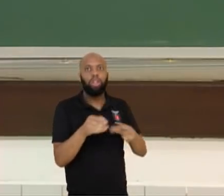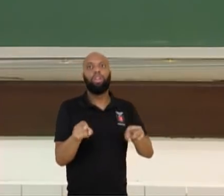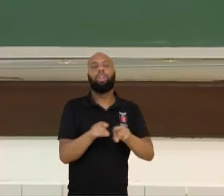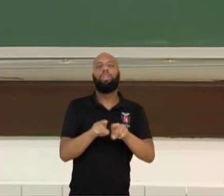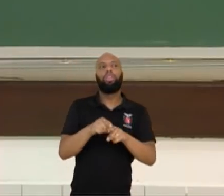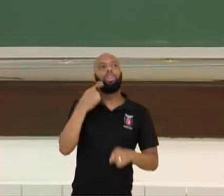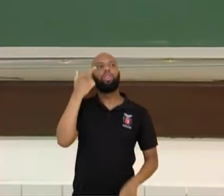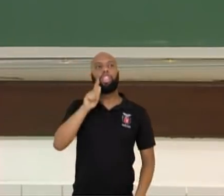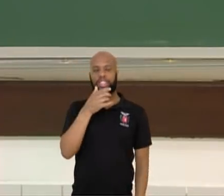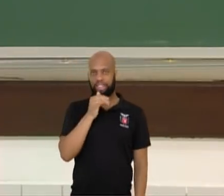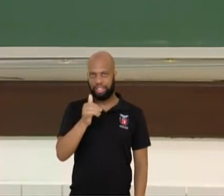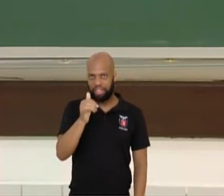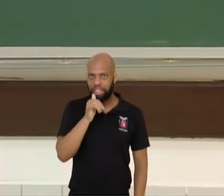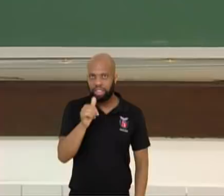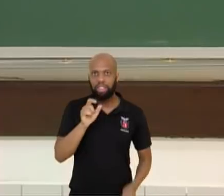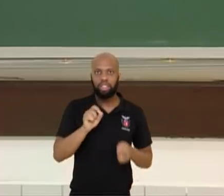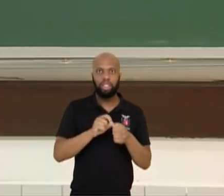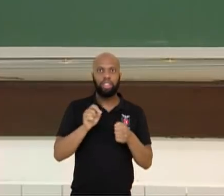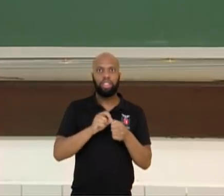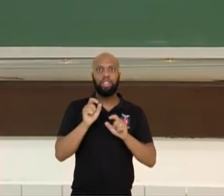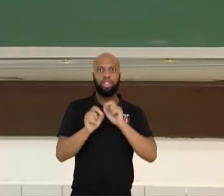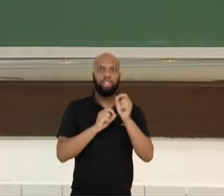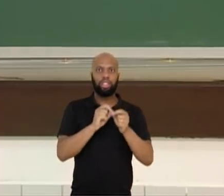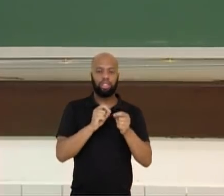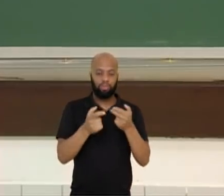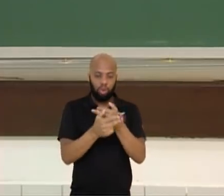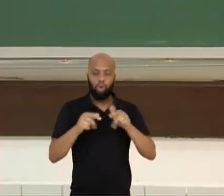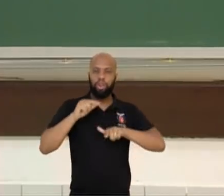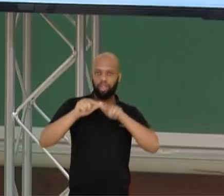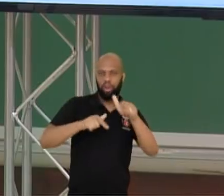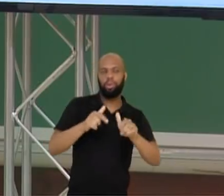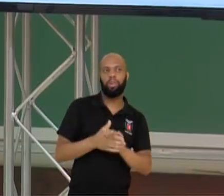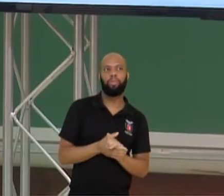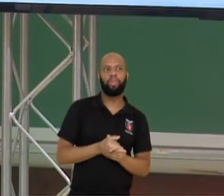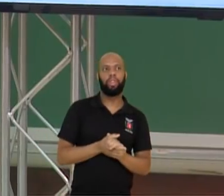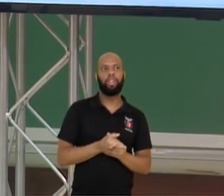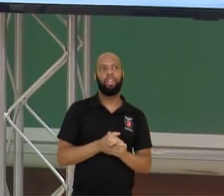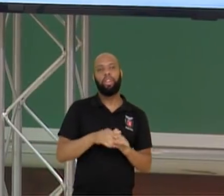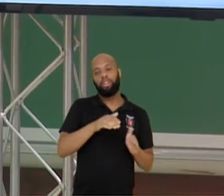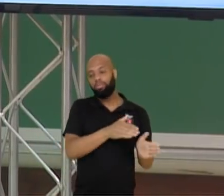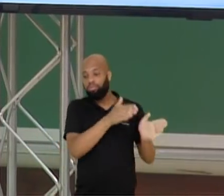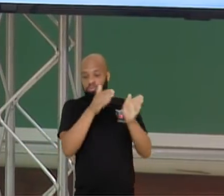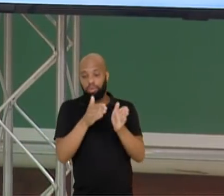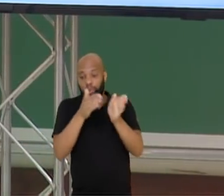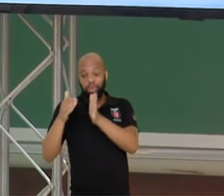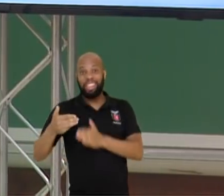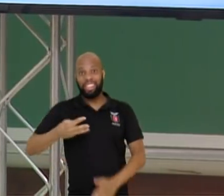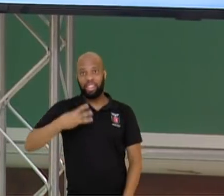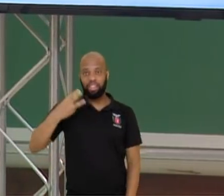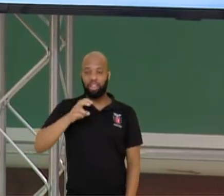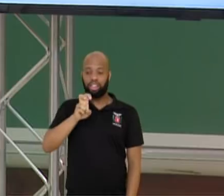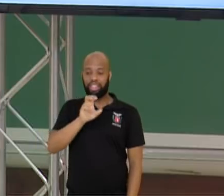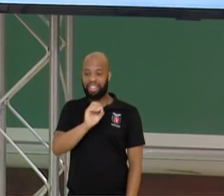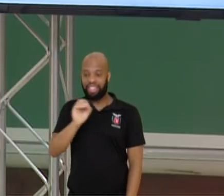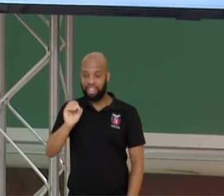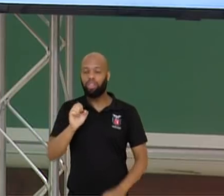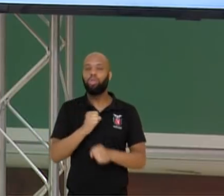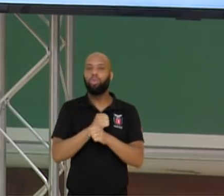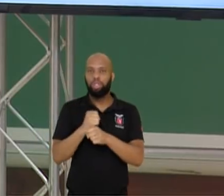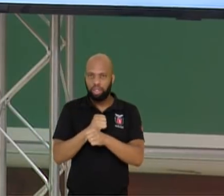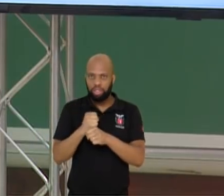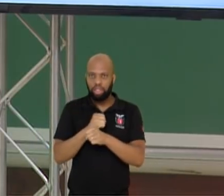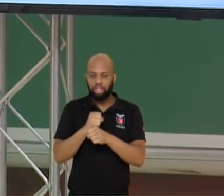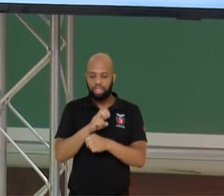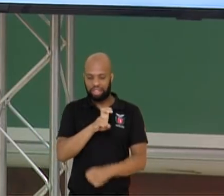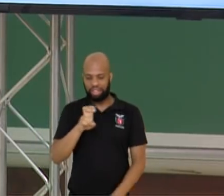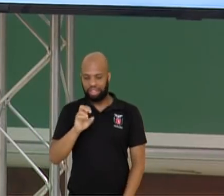gerar energia para fazer as atividades. Quando a gente vai ali, um salto maior ainda, 500 anos na China, ali, né, no